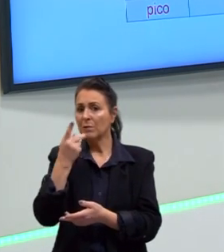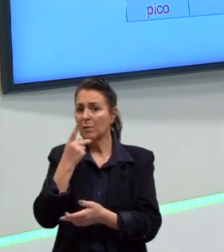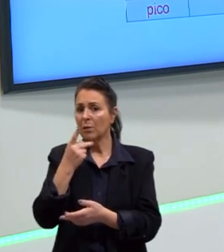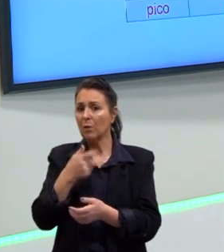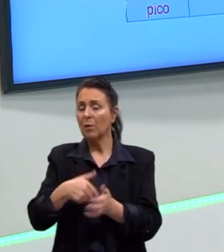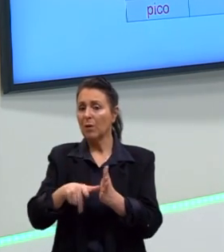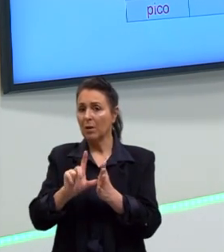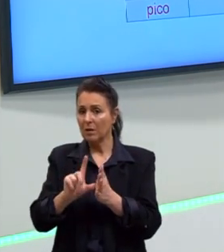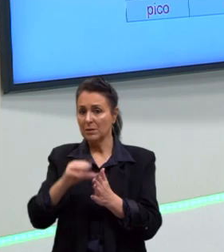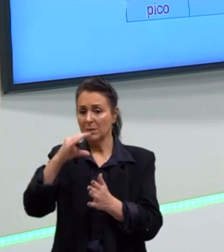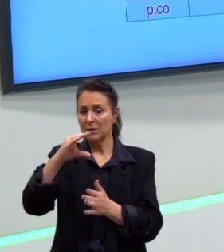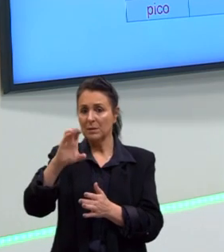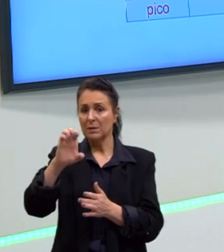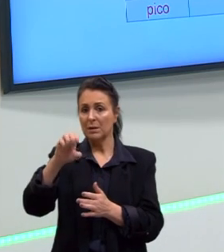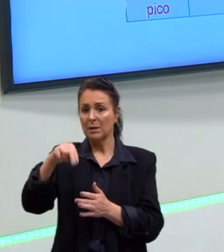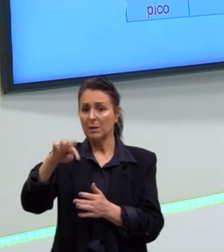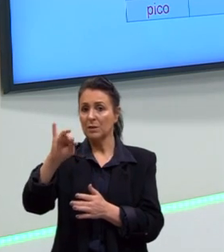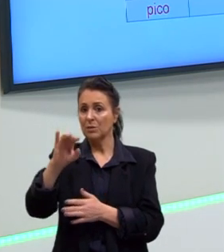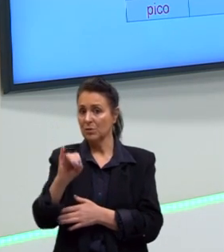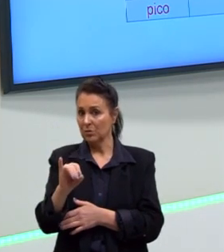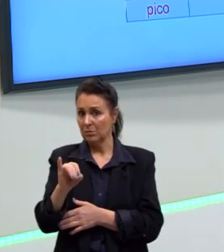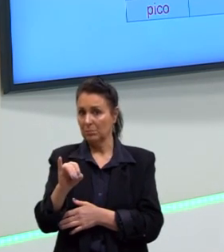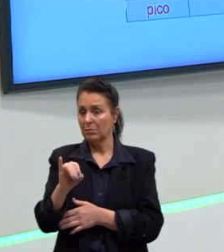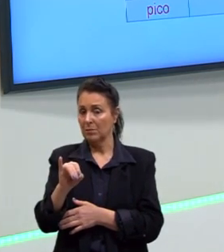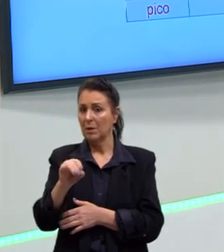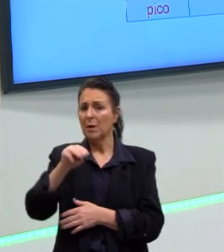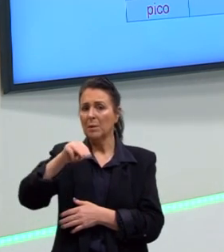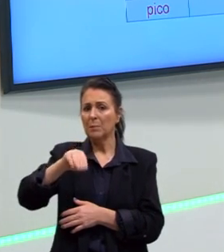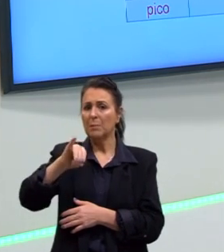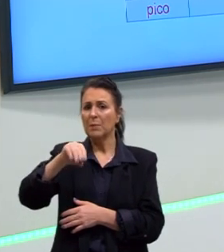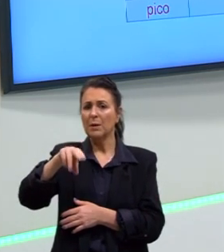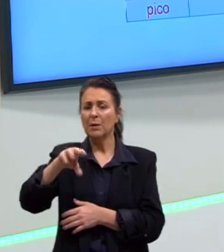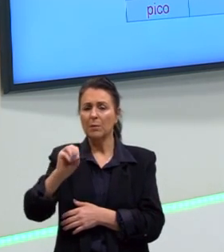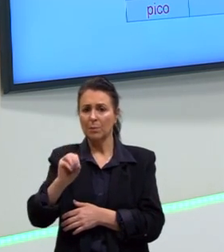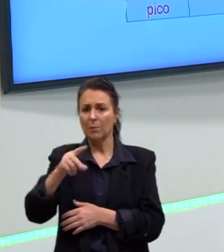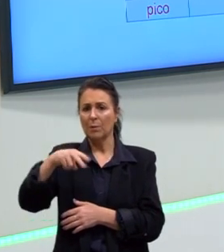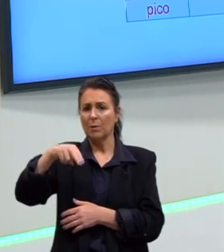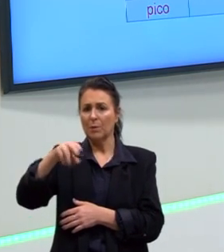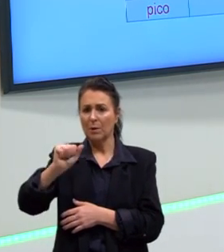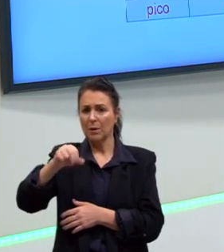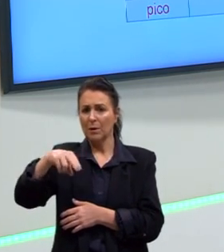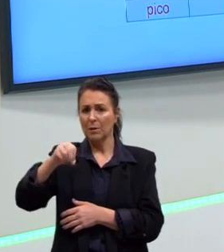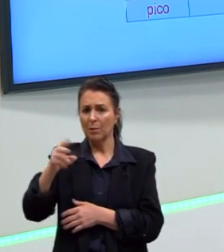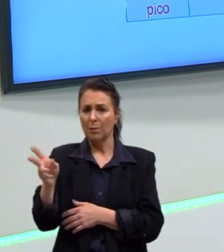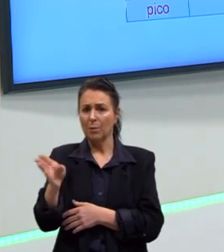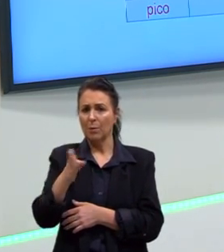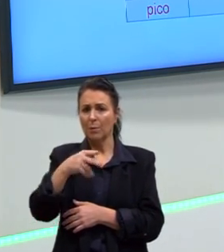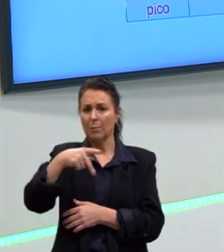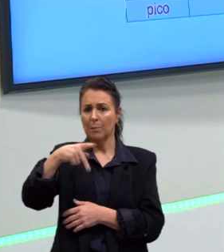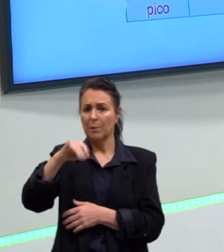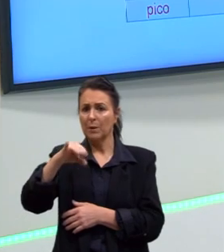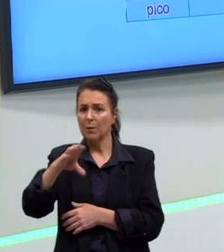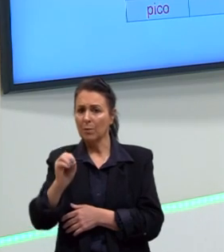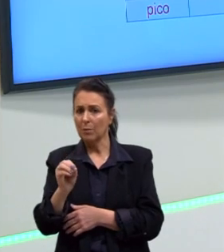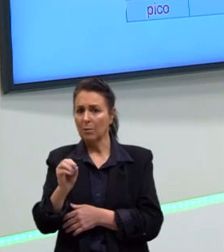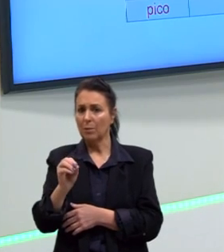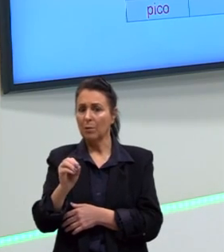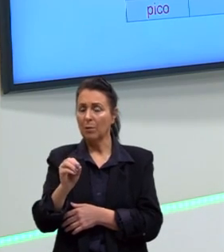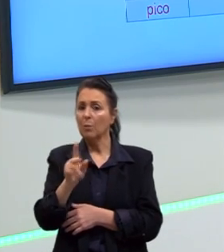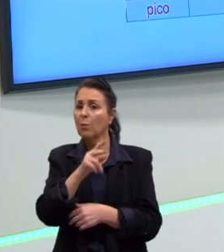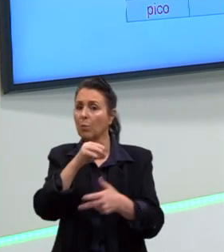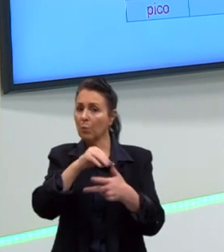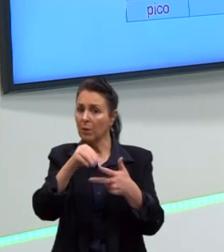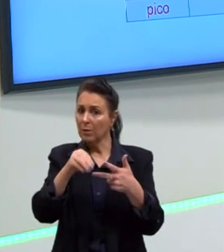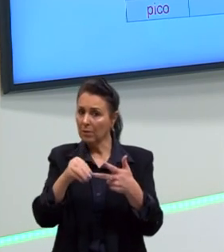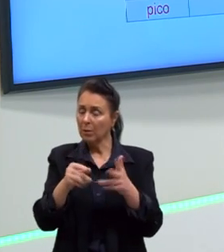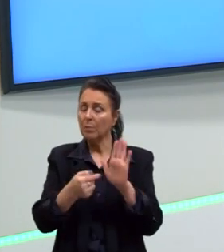que lucent essa vocês tem que saber tá mas o micro nano pico muitas vezes ele vai apresentar para vocês quanto que vale né para